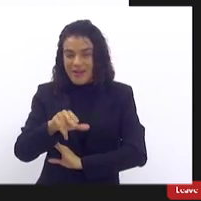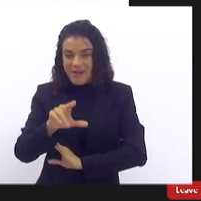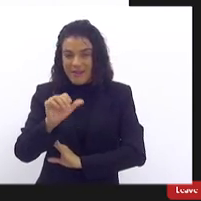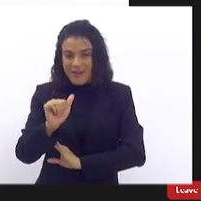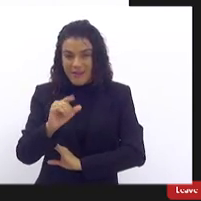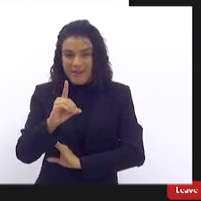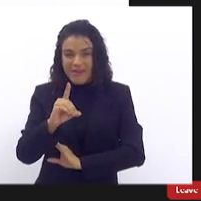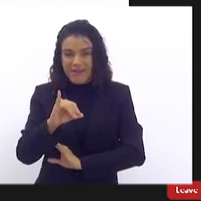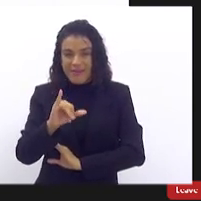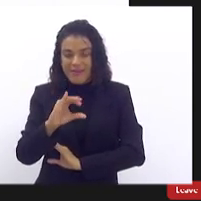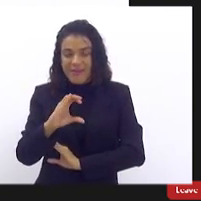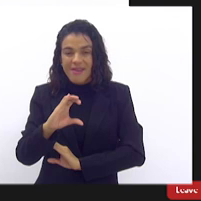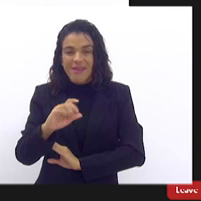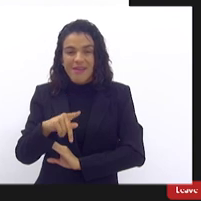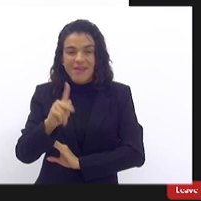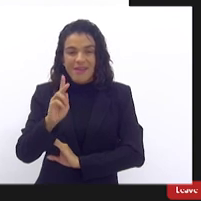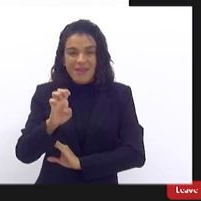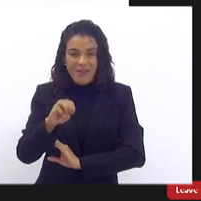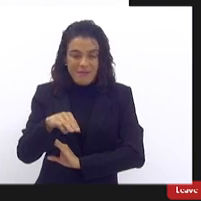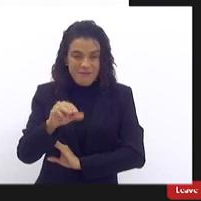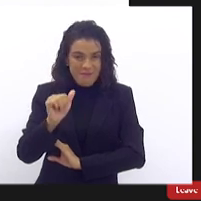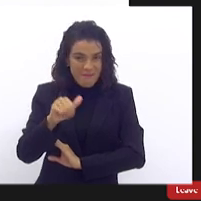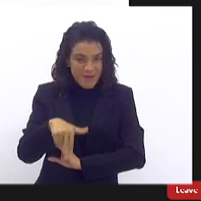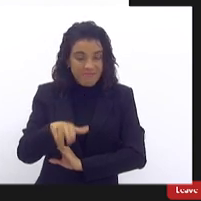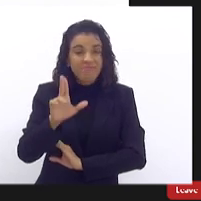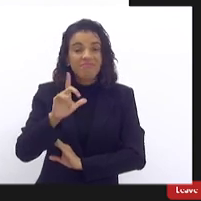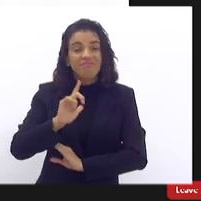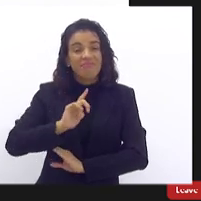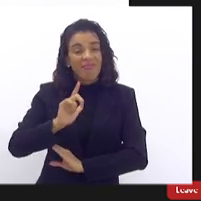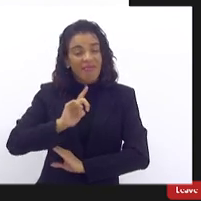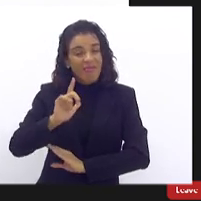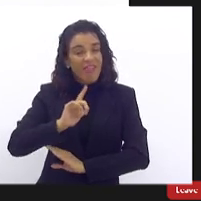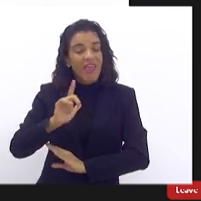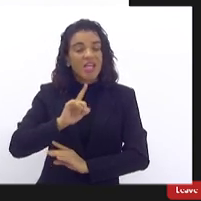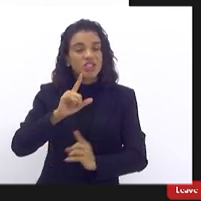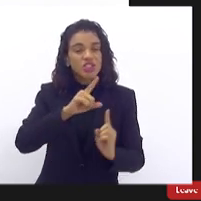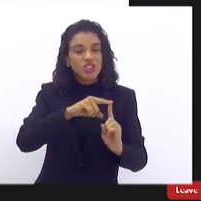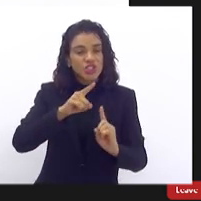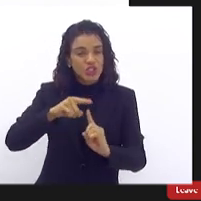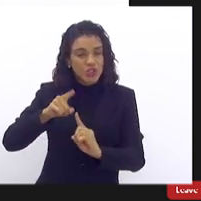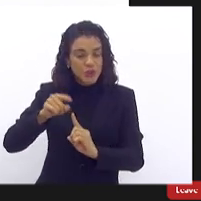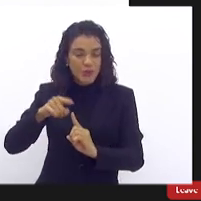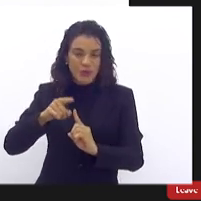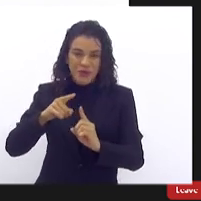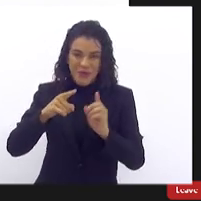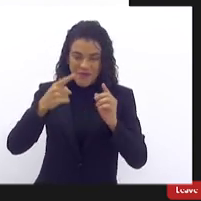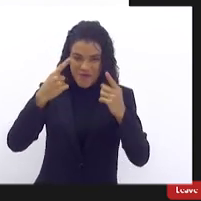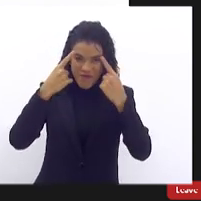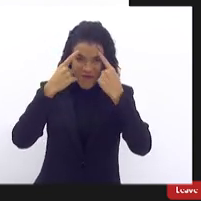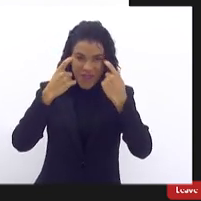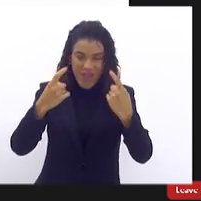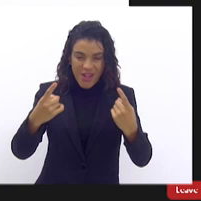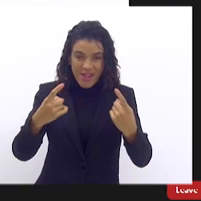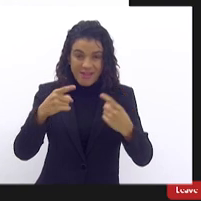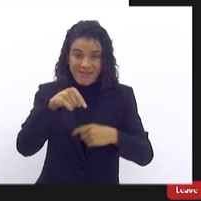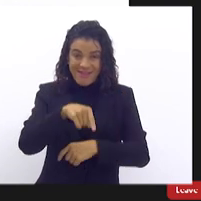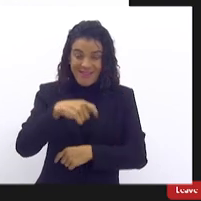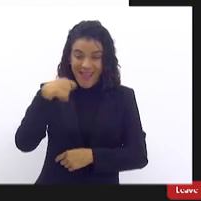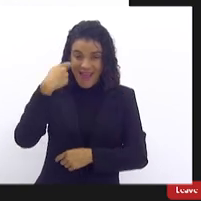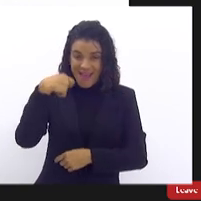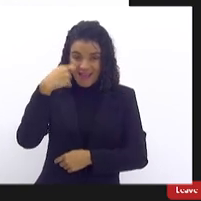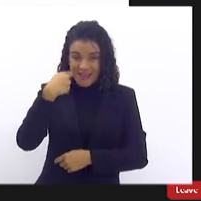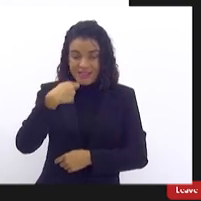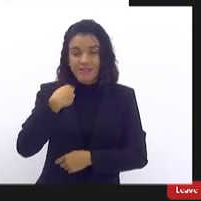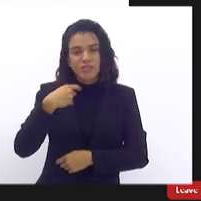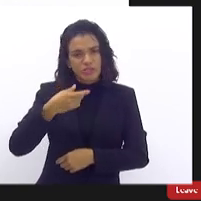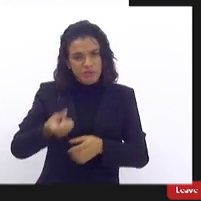pouca densidade na discussão do caráter de gênero desse tipo de violência. No caso da Carolina Dieckmann, a gente viu